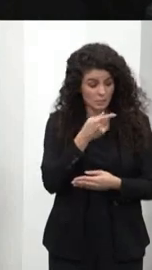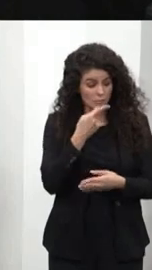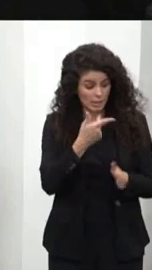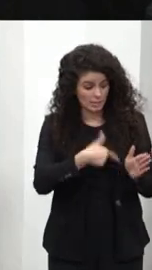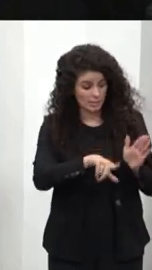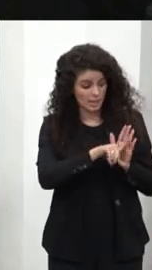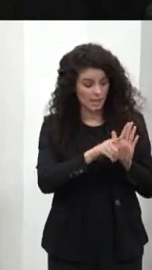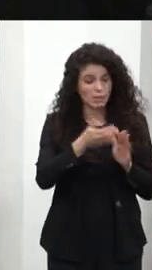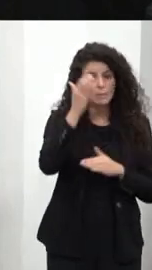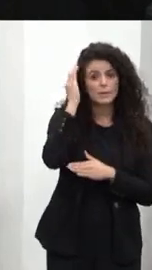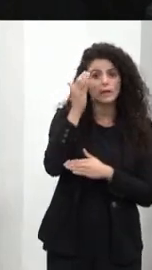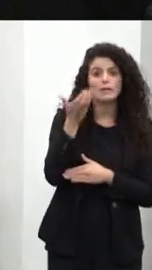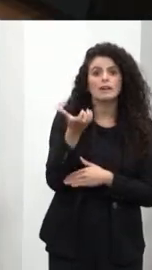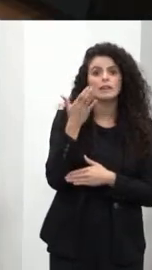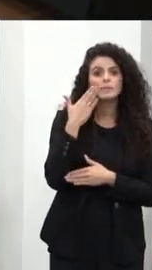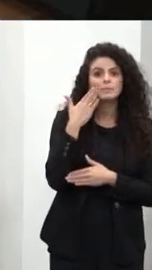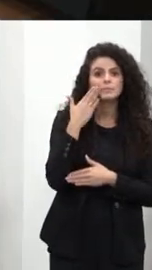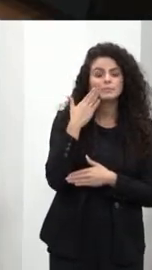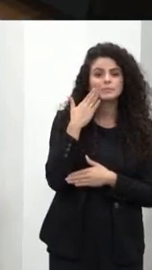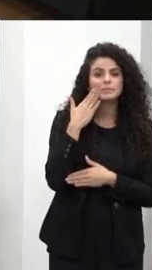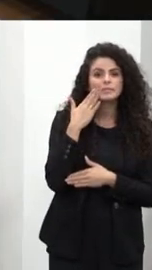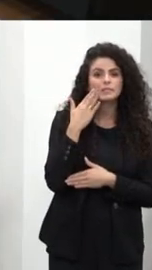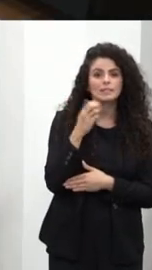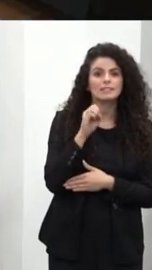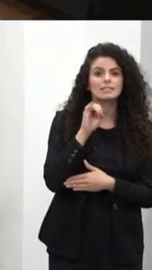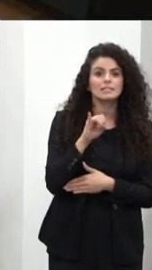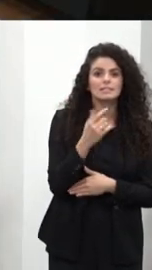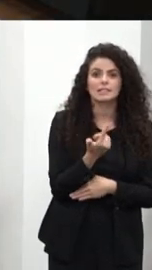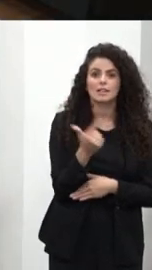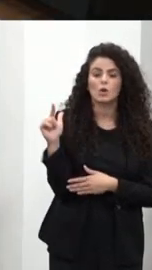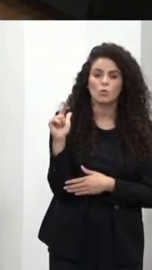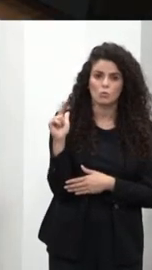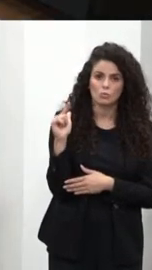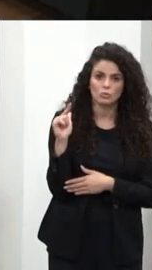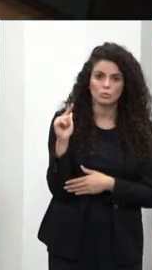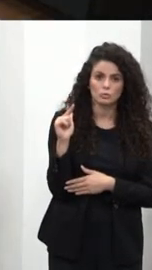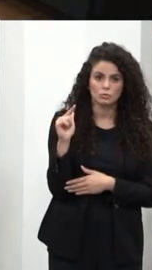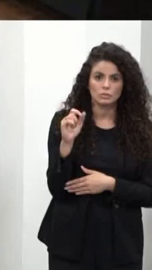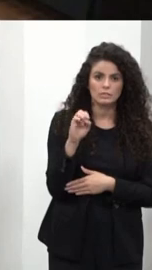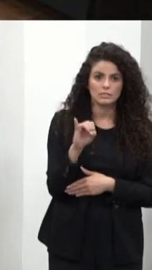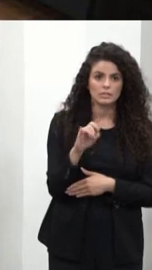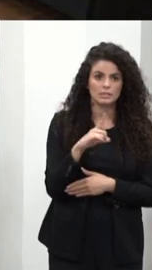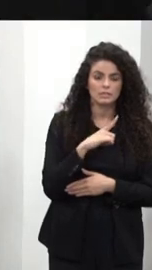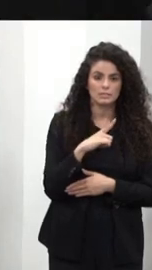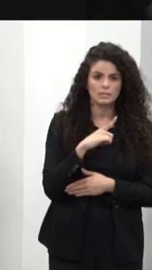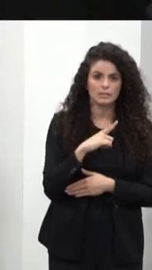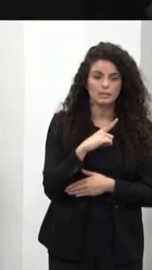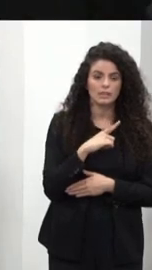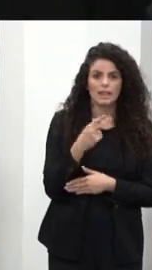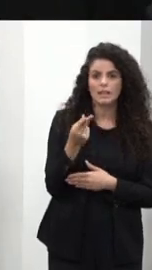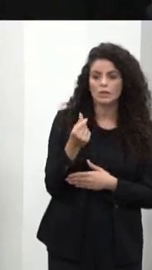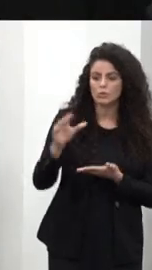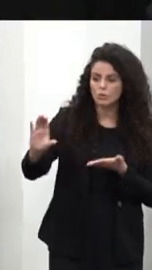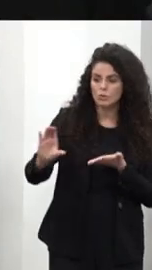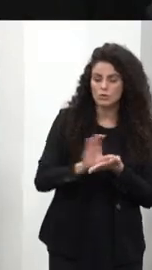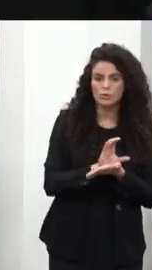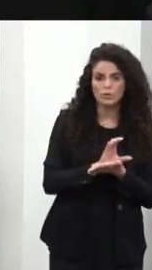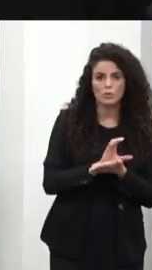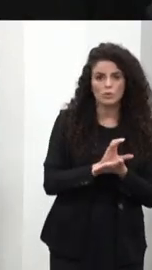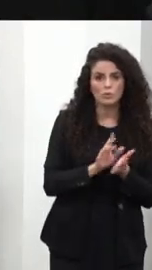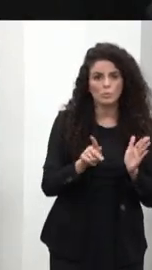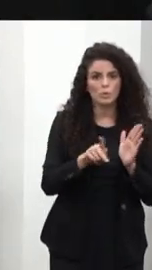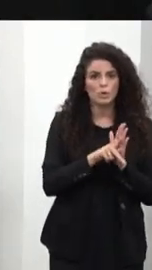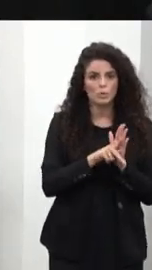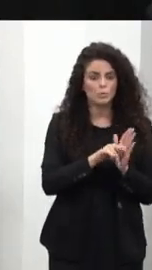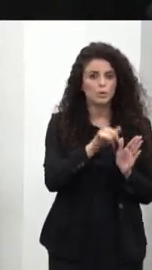eu queria ver naquela questão que dos outros né se tem ali algum recurso destinado ao